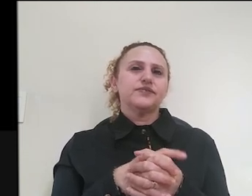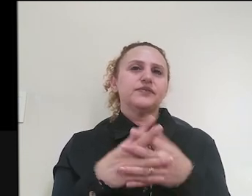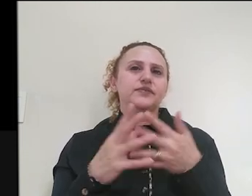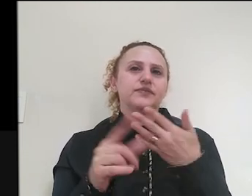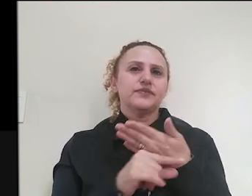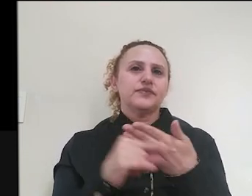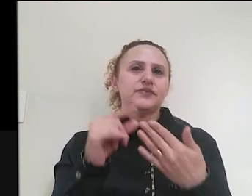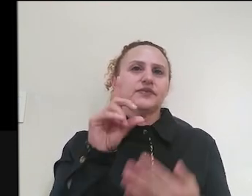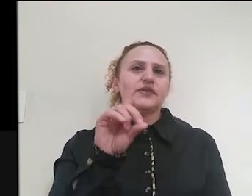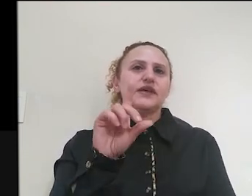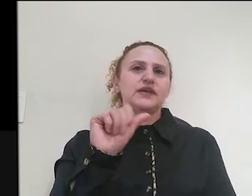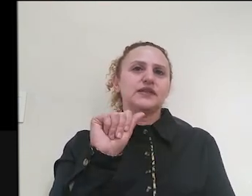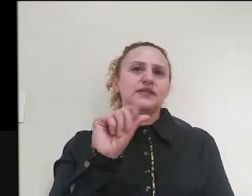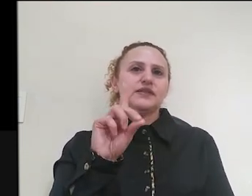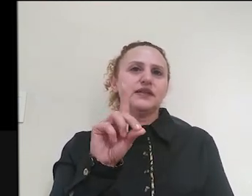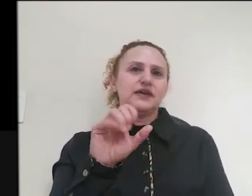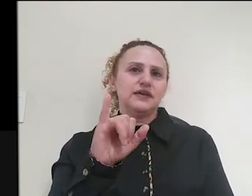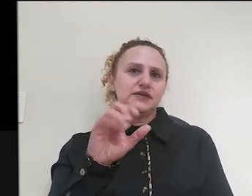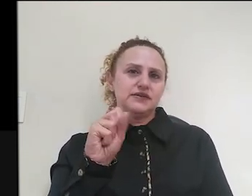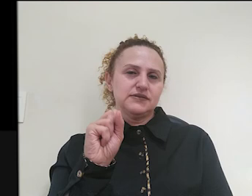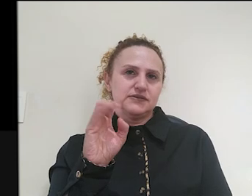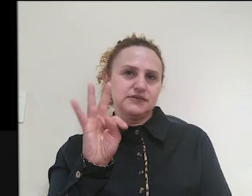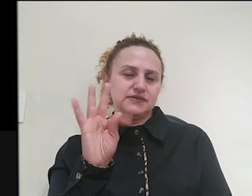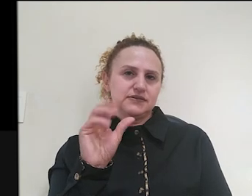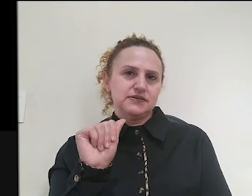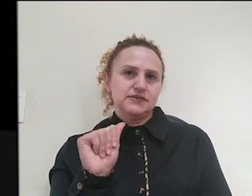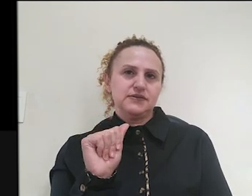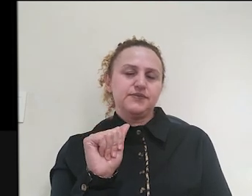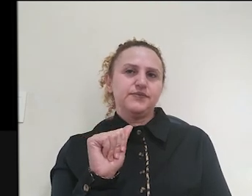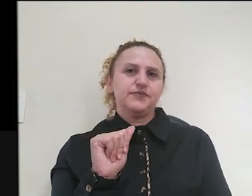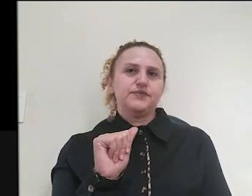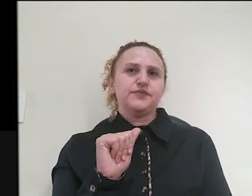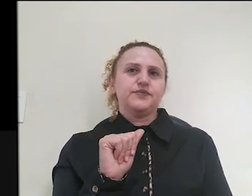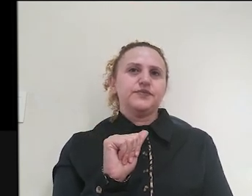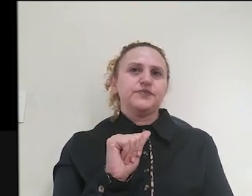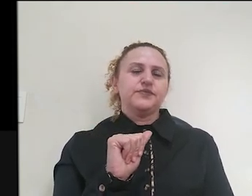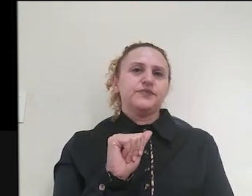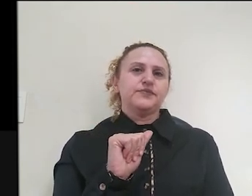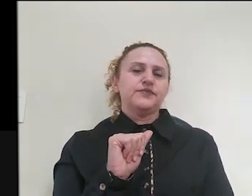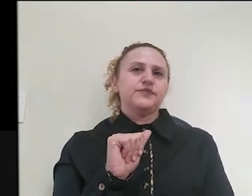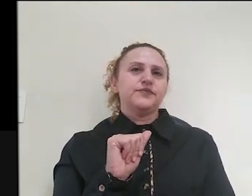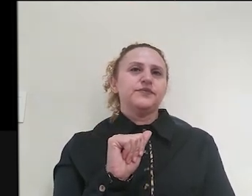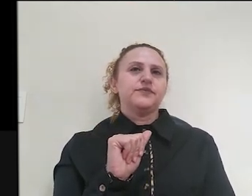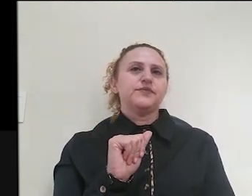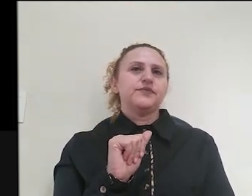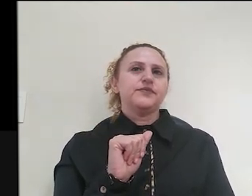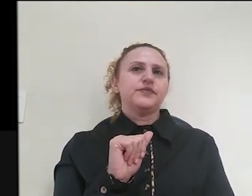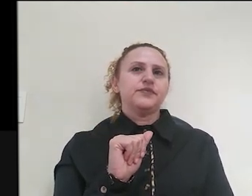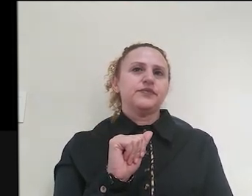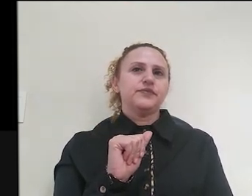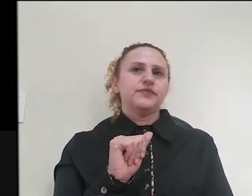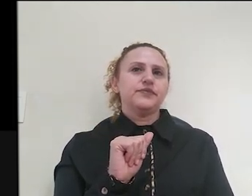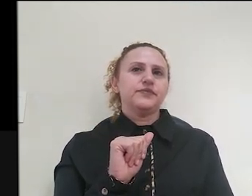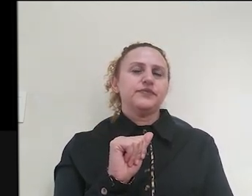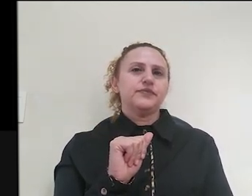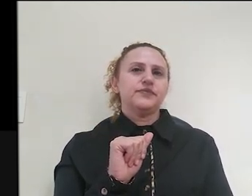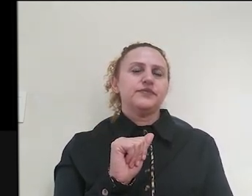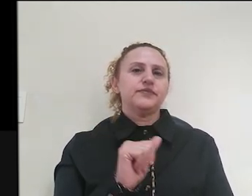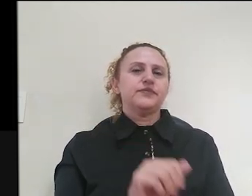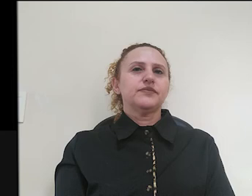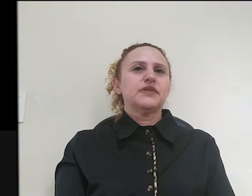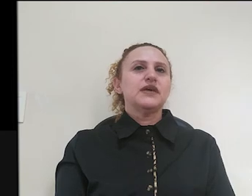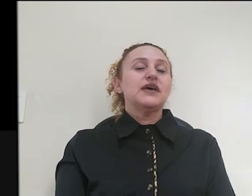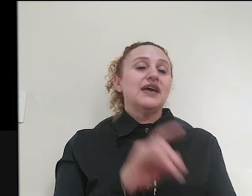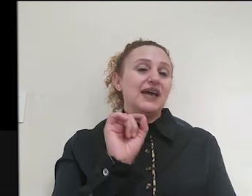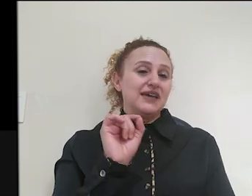configuração. Apanhe um jornal, apanhe a tesoura. Escolha nesse jornal um artigo com a extensão que você espera dar a seu poema. Recorte o